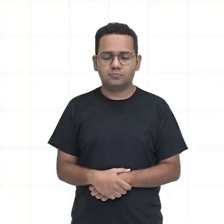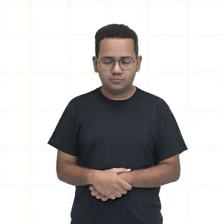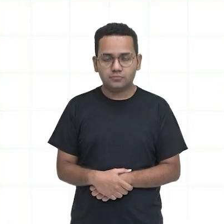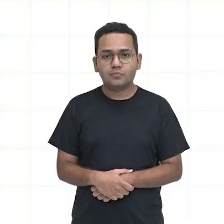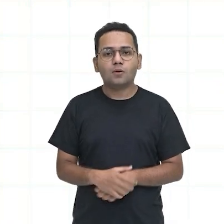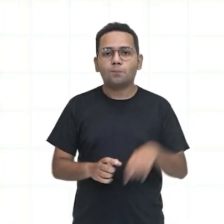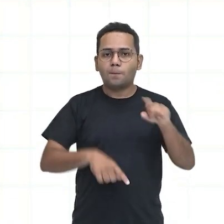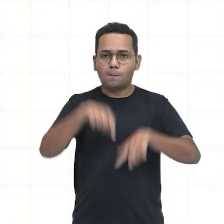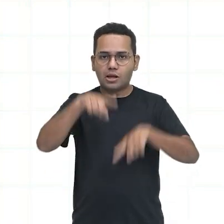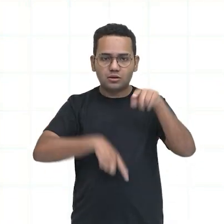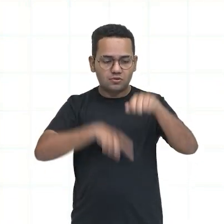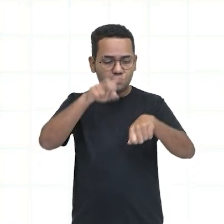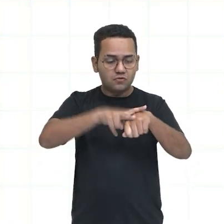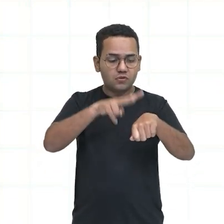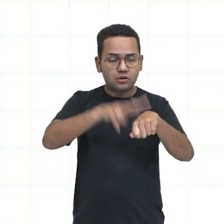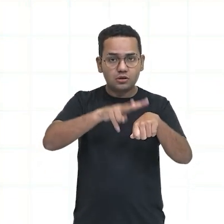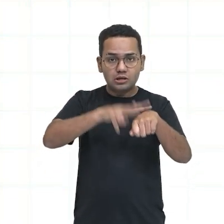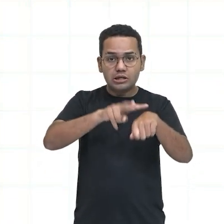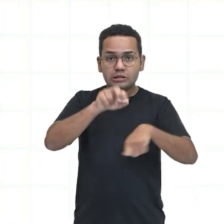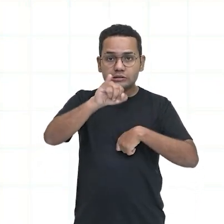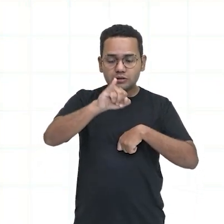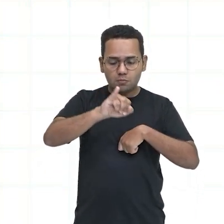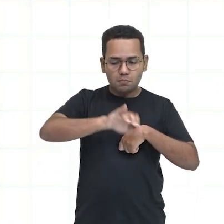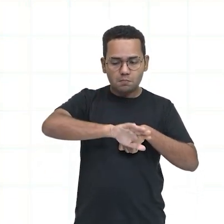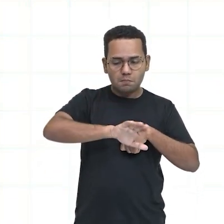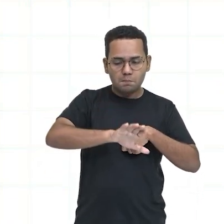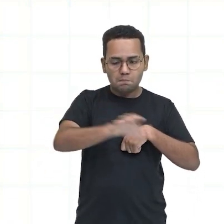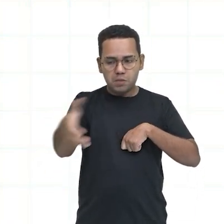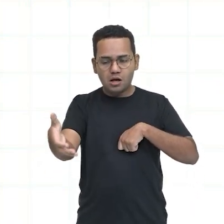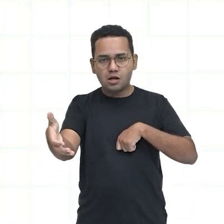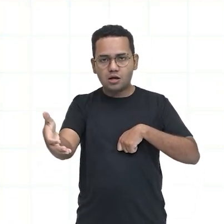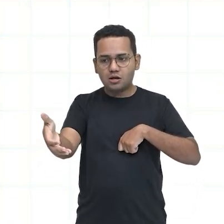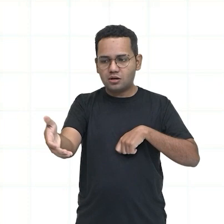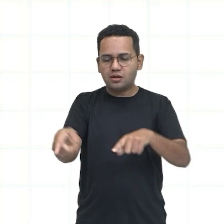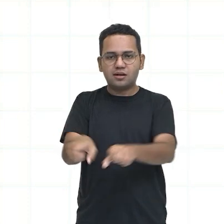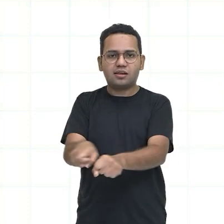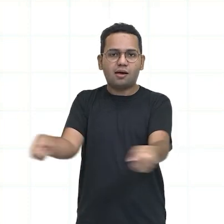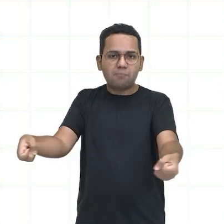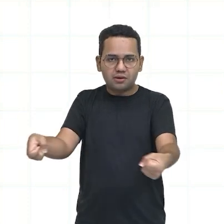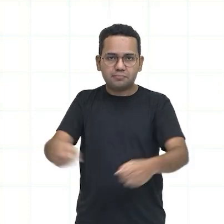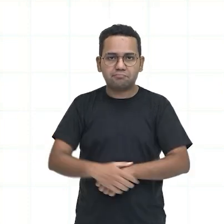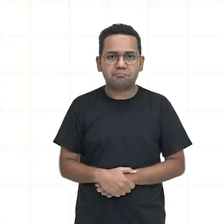certo? Então repare que a primeira ação está no presente e ela